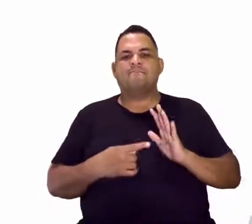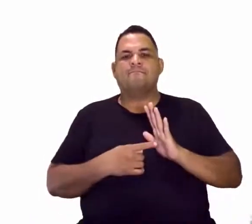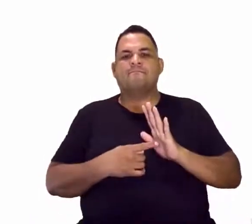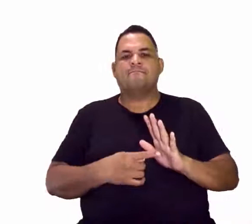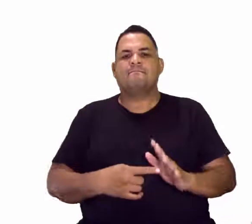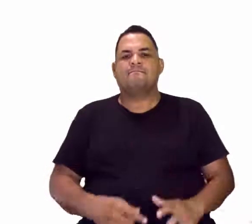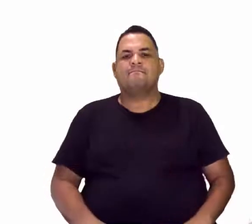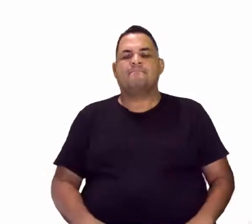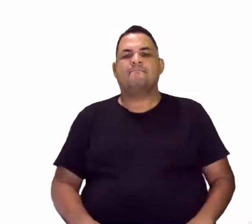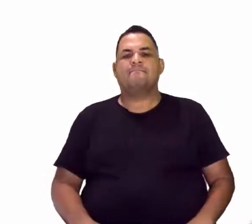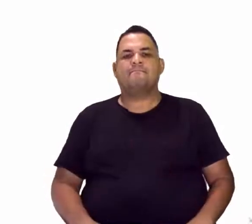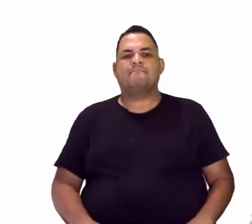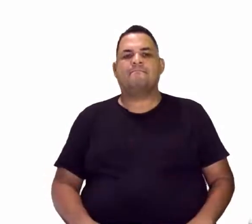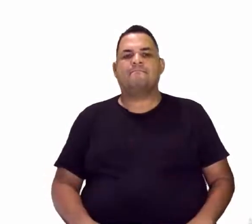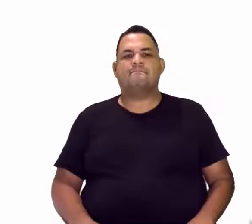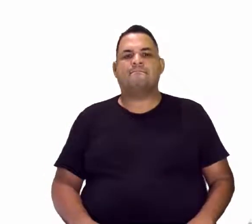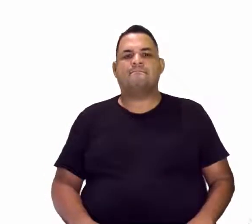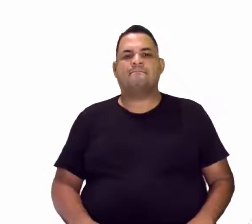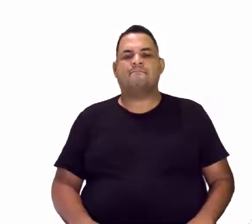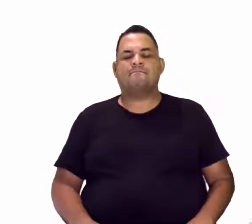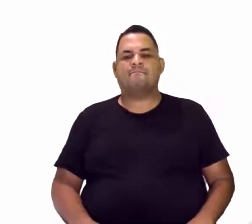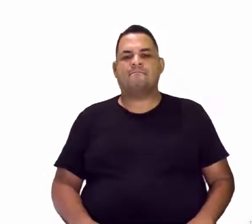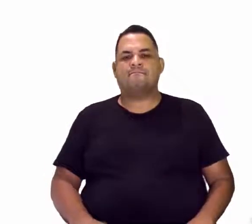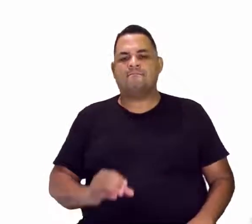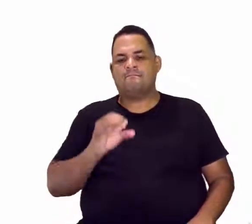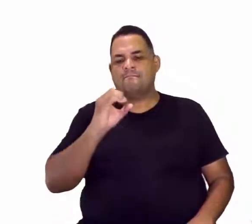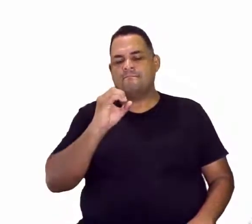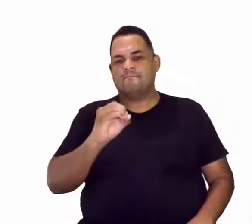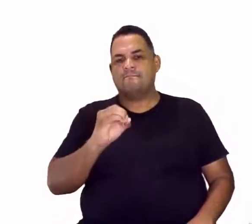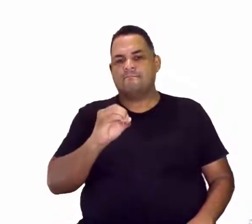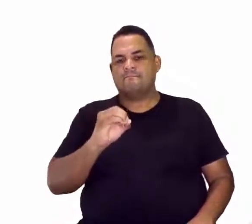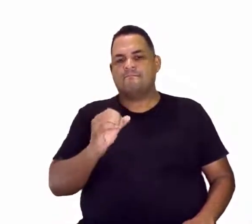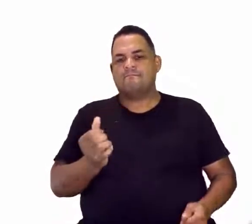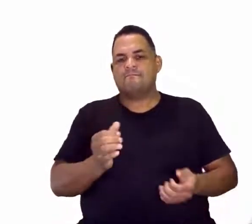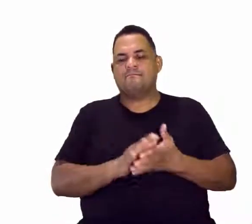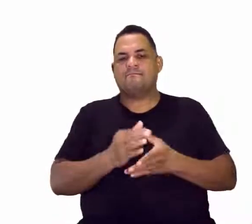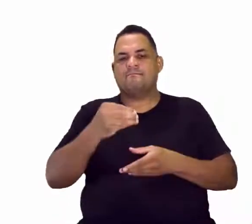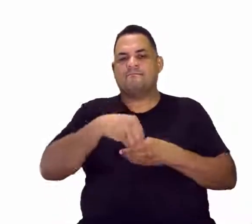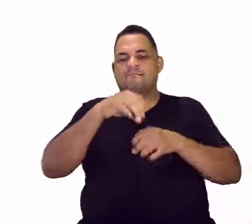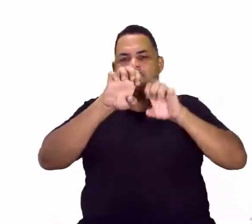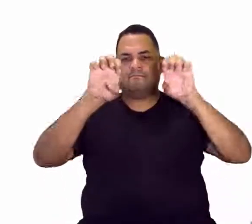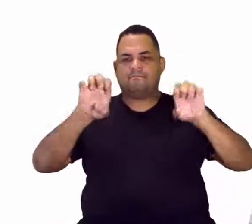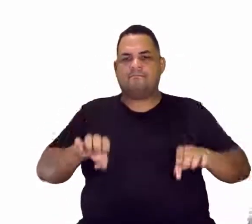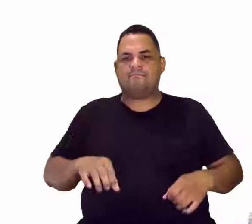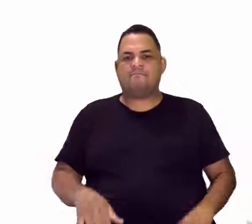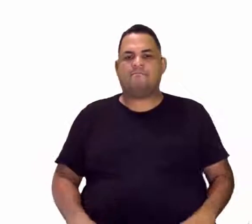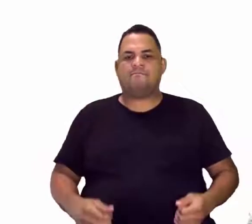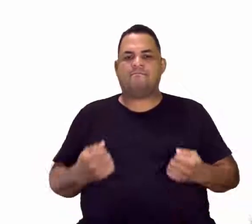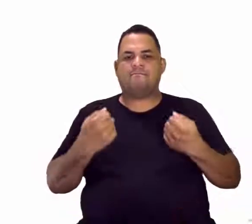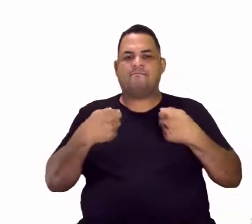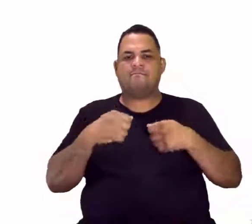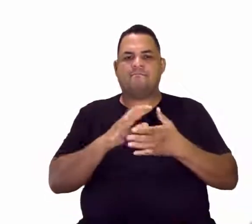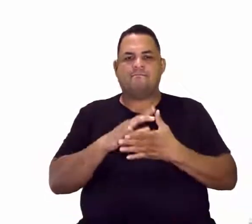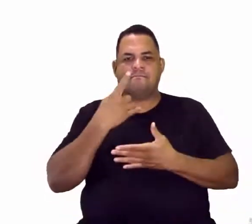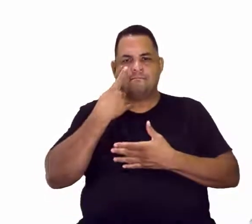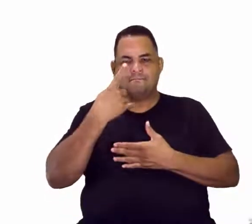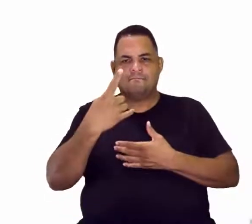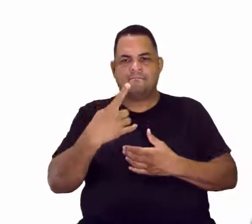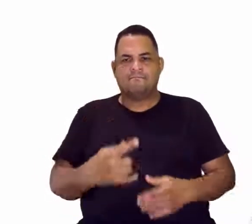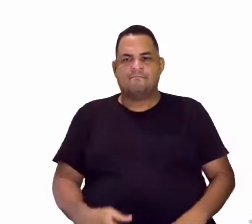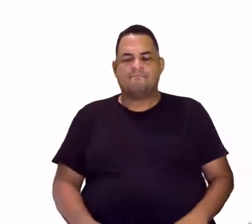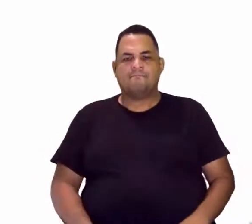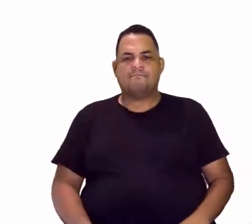apresentam oxigênio na sua estrutura, tá? E aí a gente pode observar que,